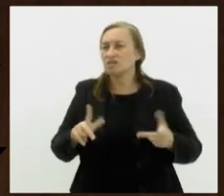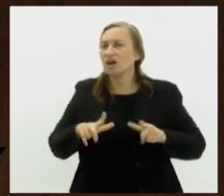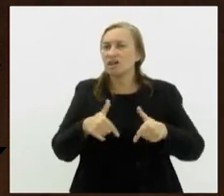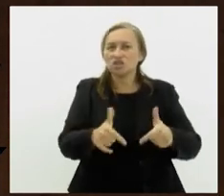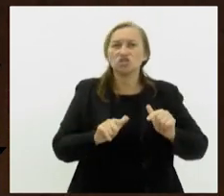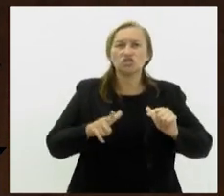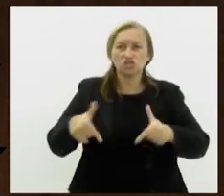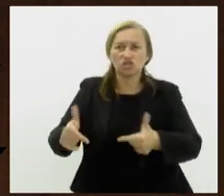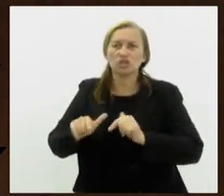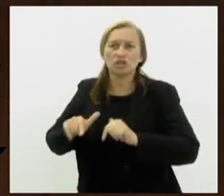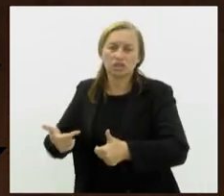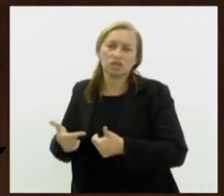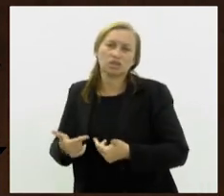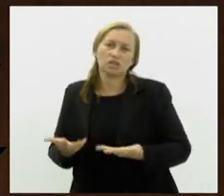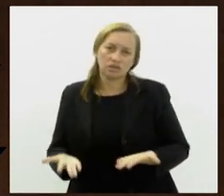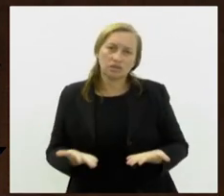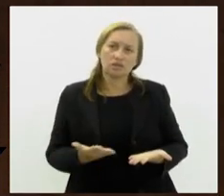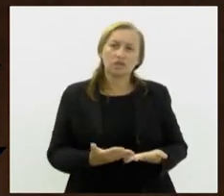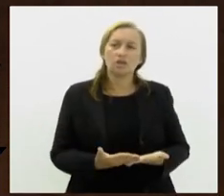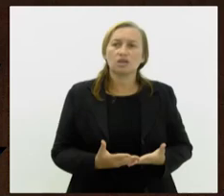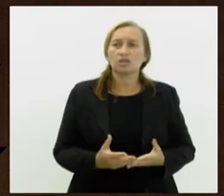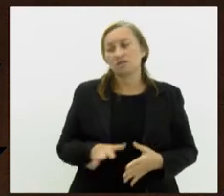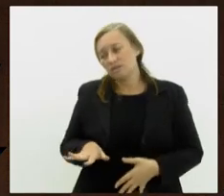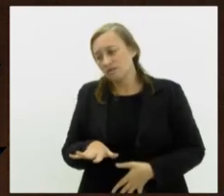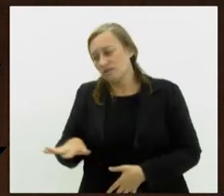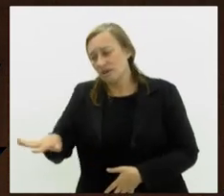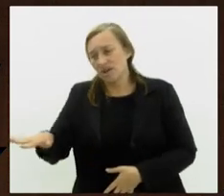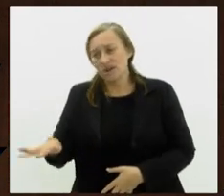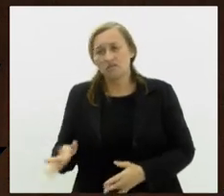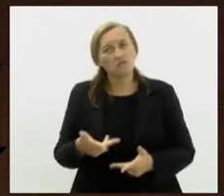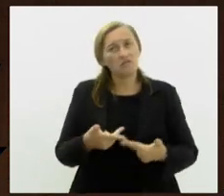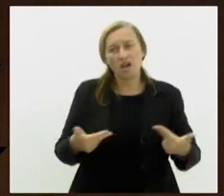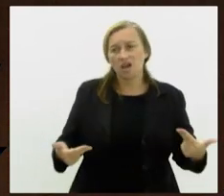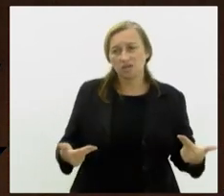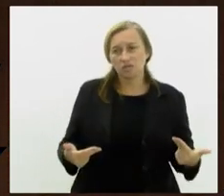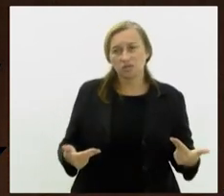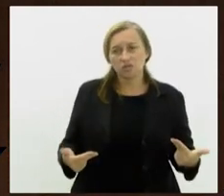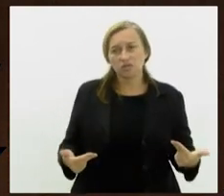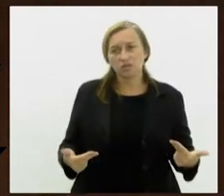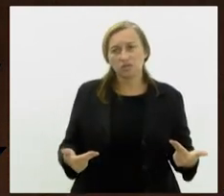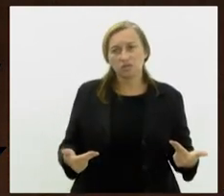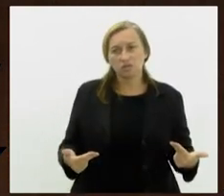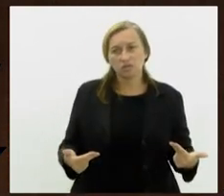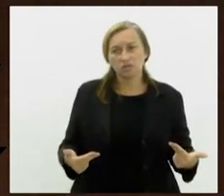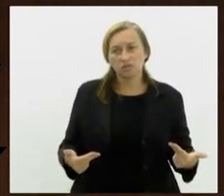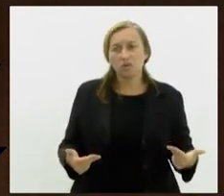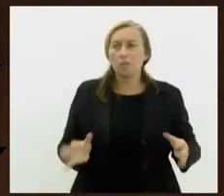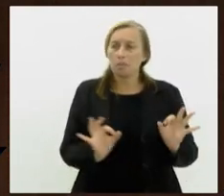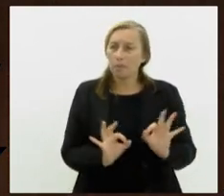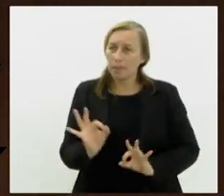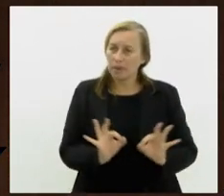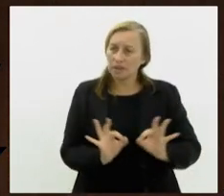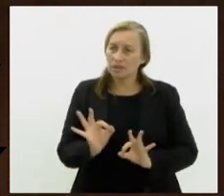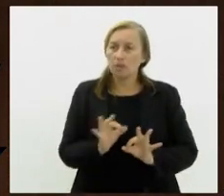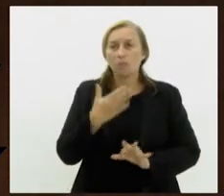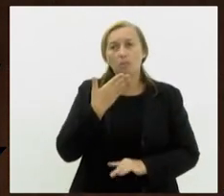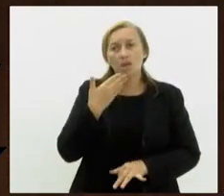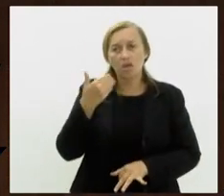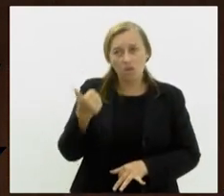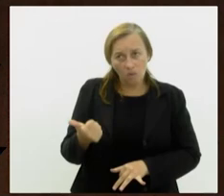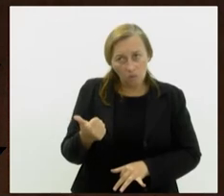ações, né, em comunidades, várias ações, várias delas com um planejamento um pouco melhor